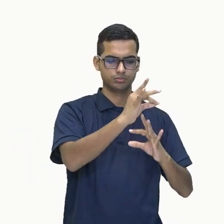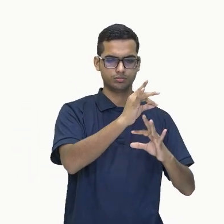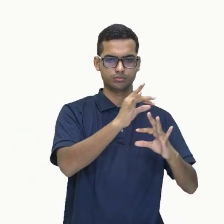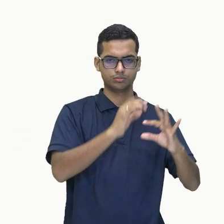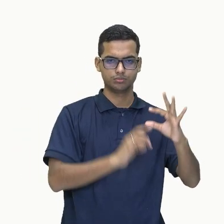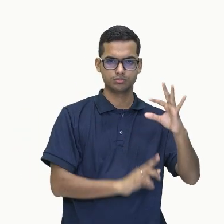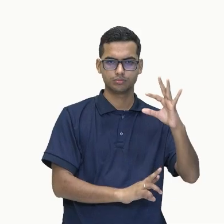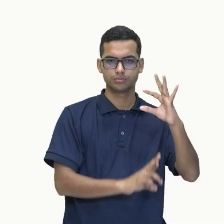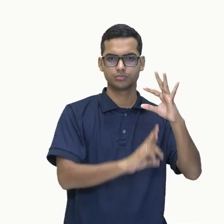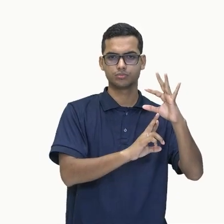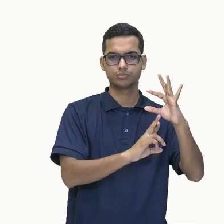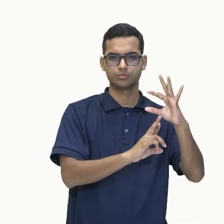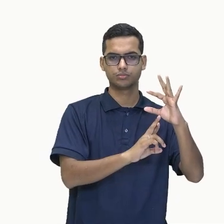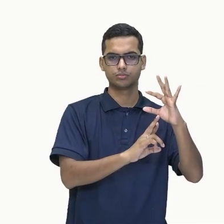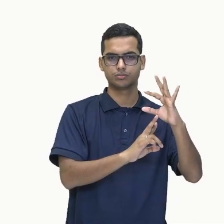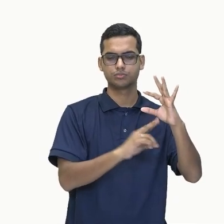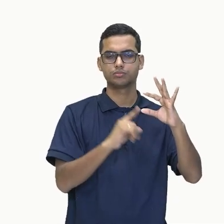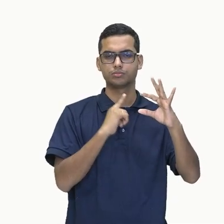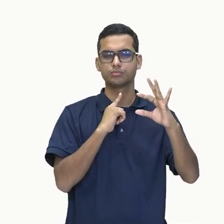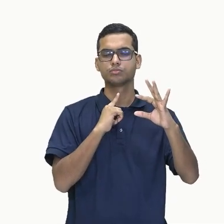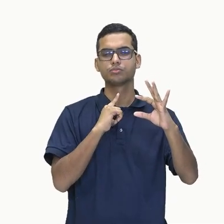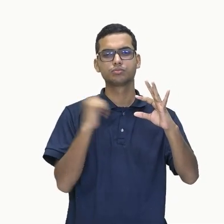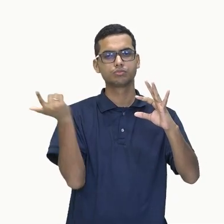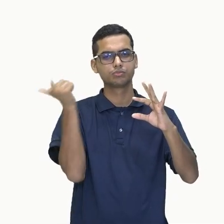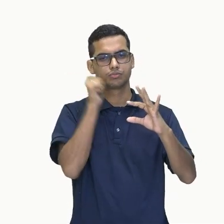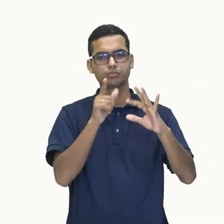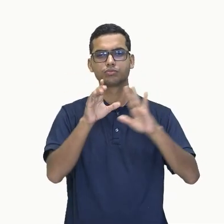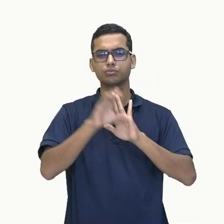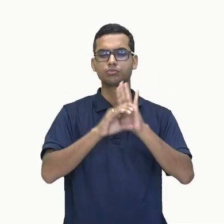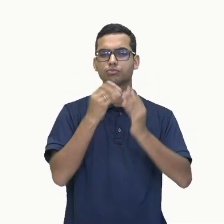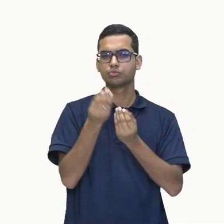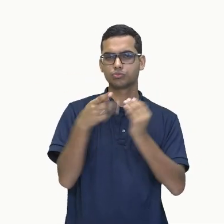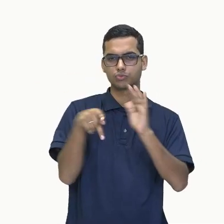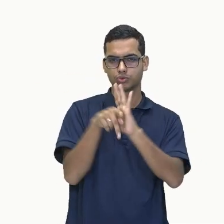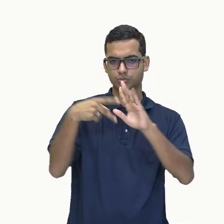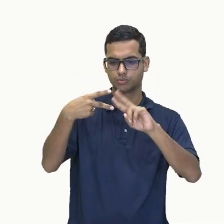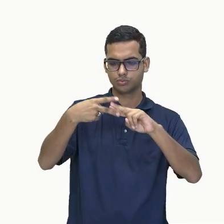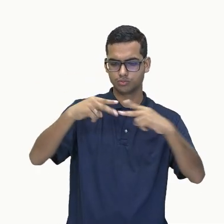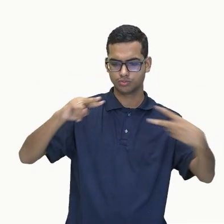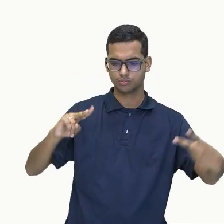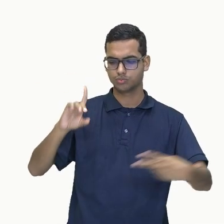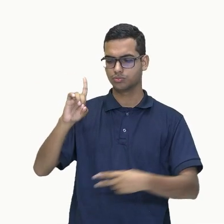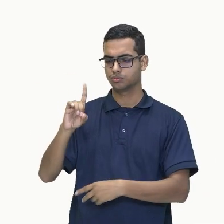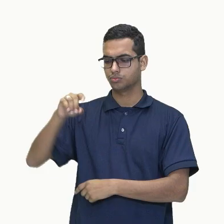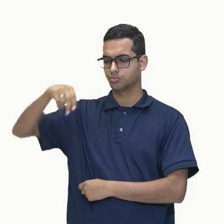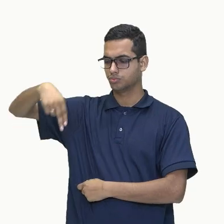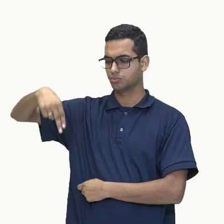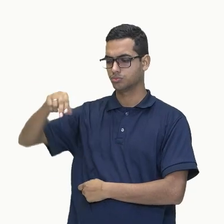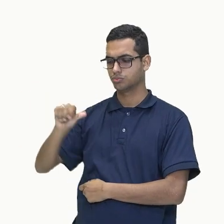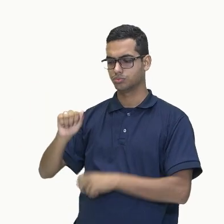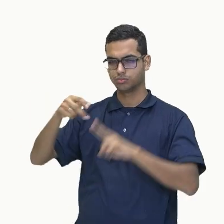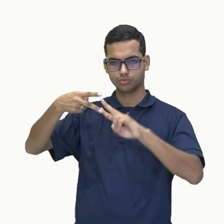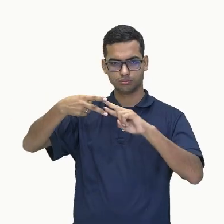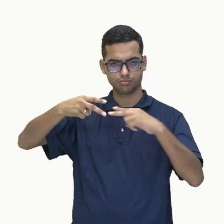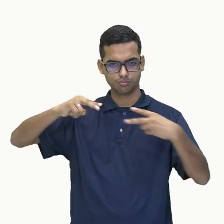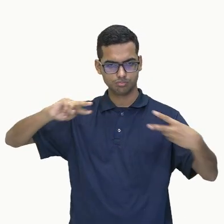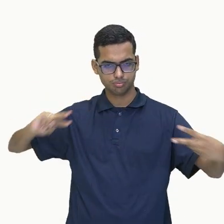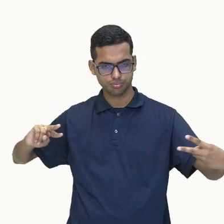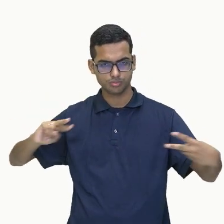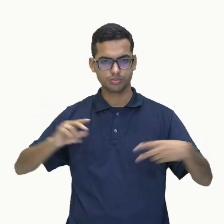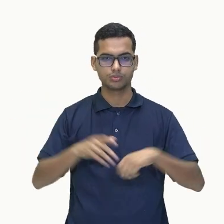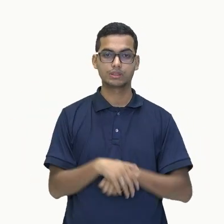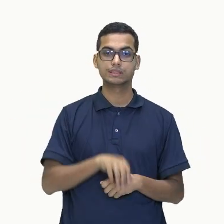olha aí, pelo DNA. E alterações nessa sequência podem causar